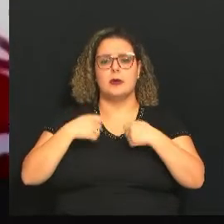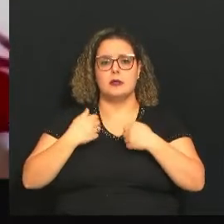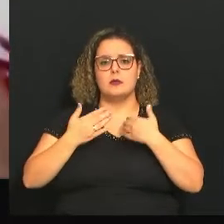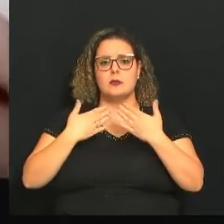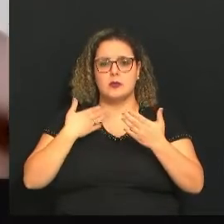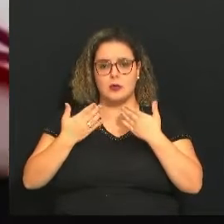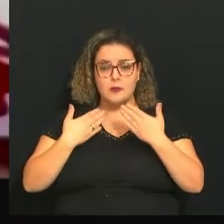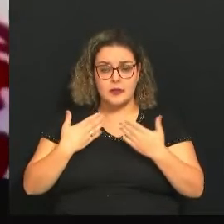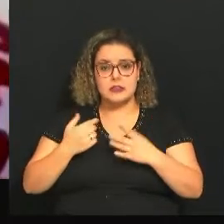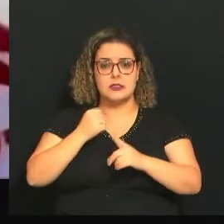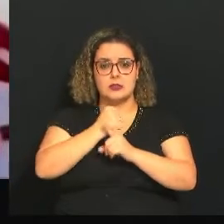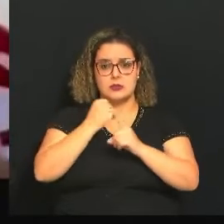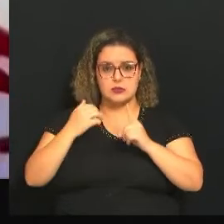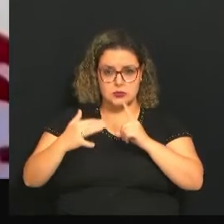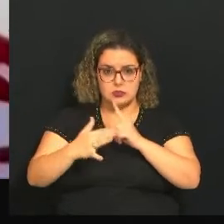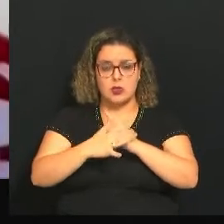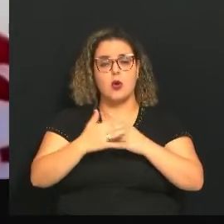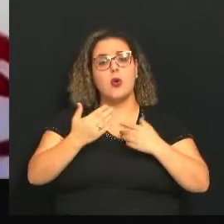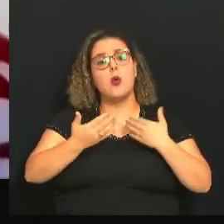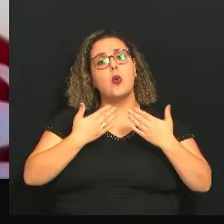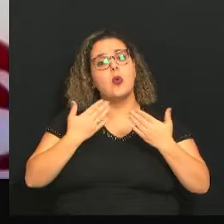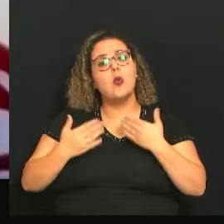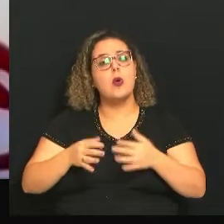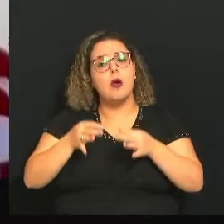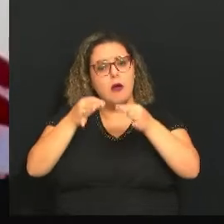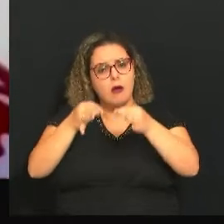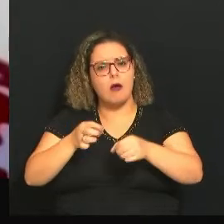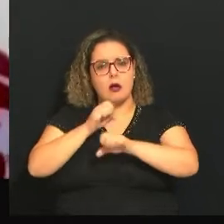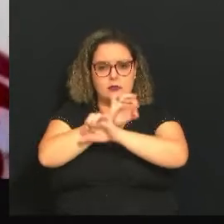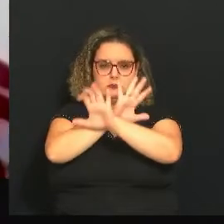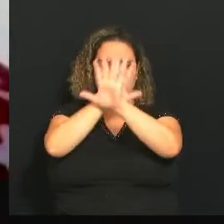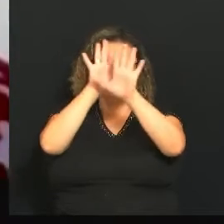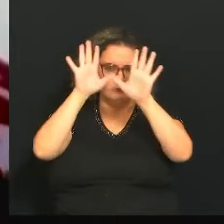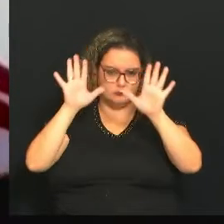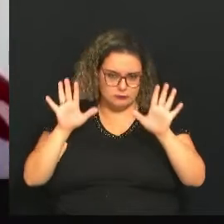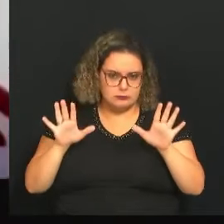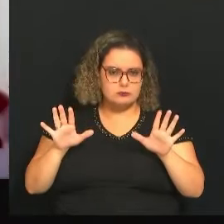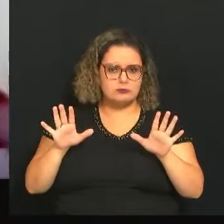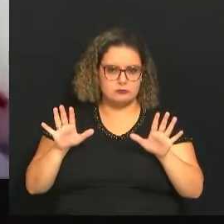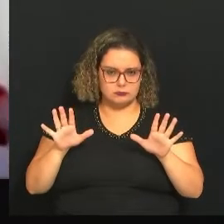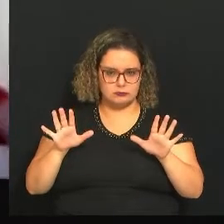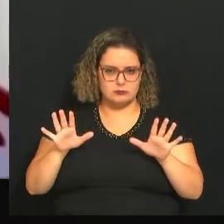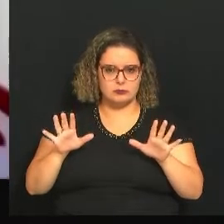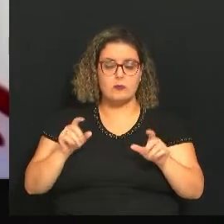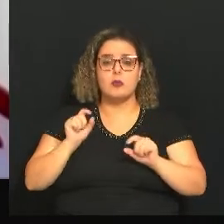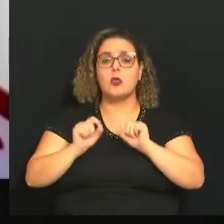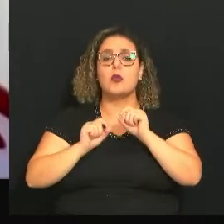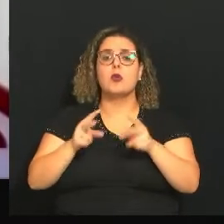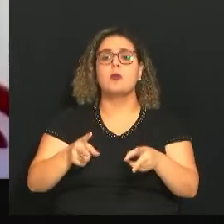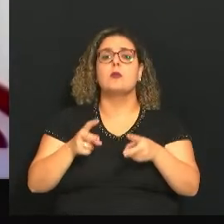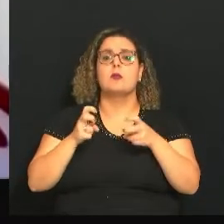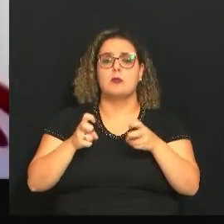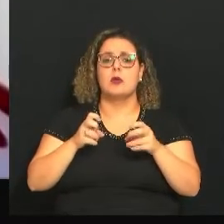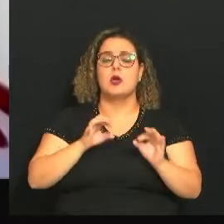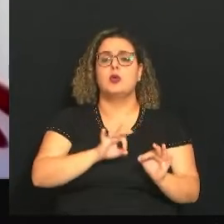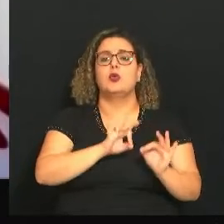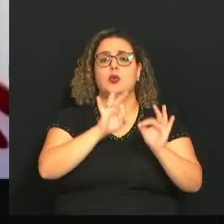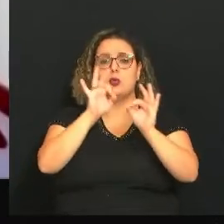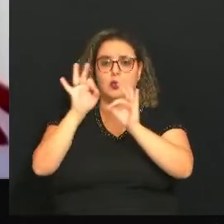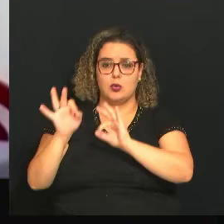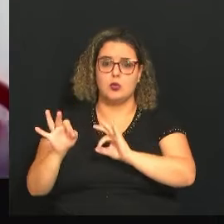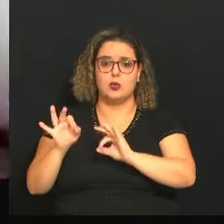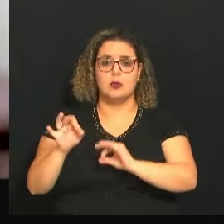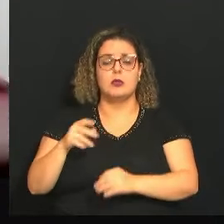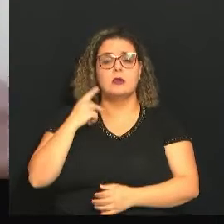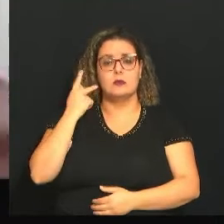sociedade, tentando fazer um diálogo franco, claro, né? E o que eu percebi? Eu venho acompanhando o trabalho da